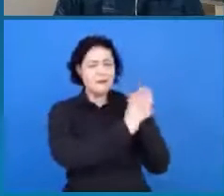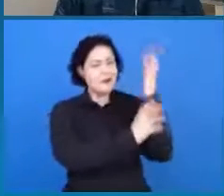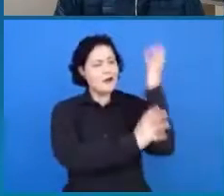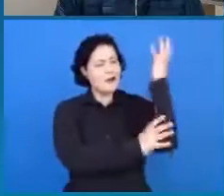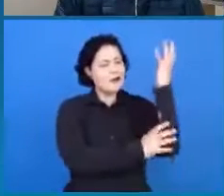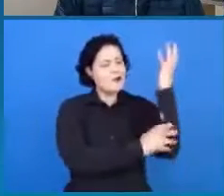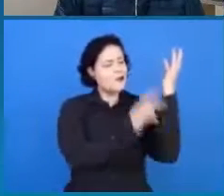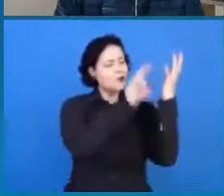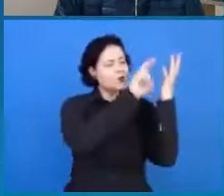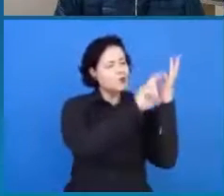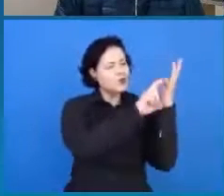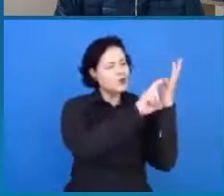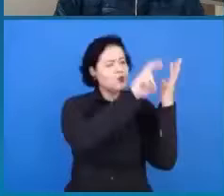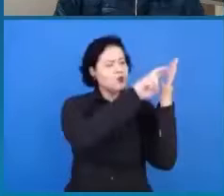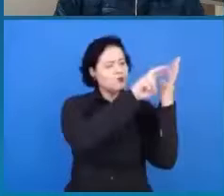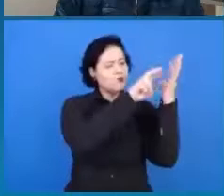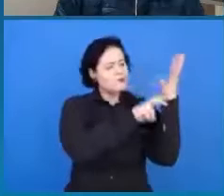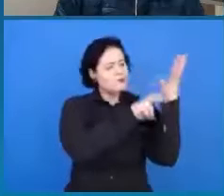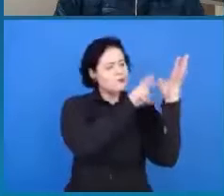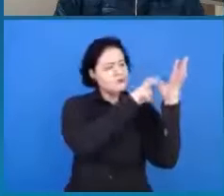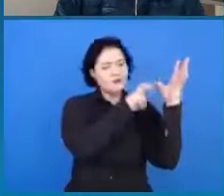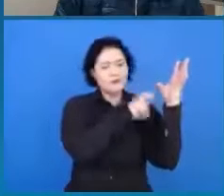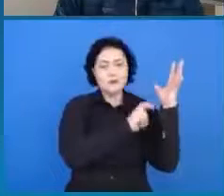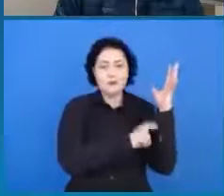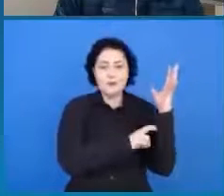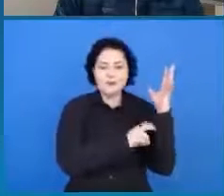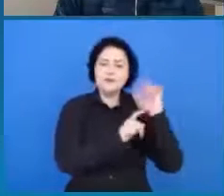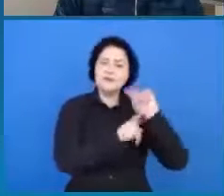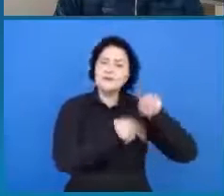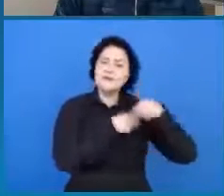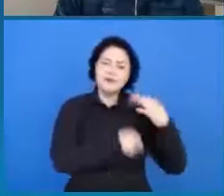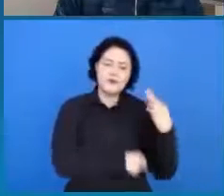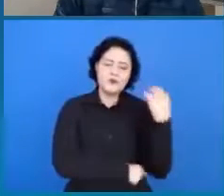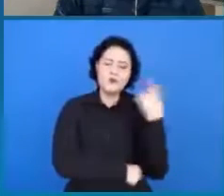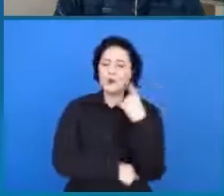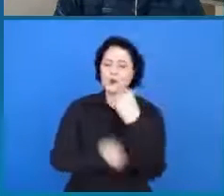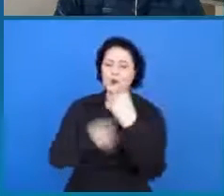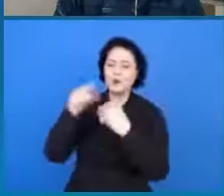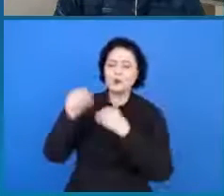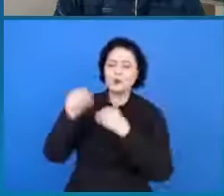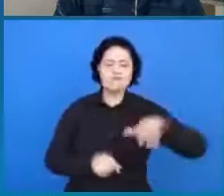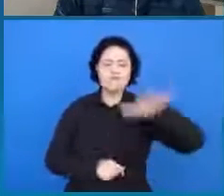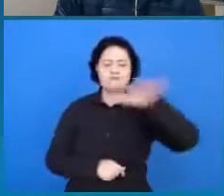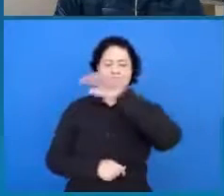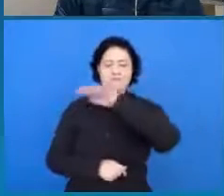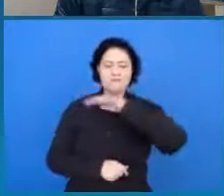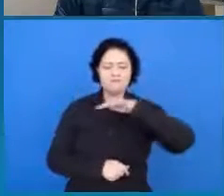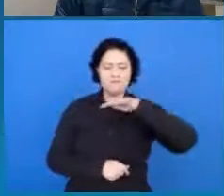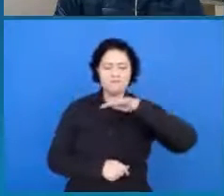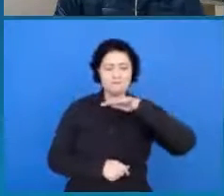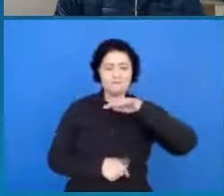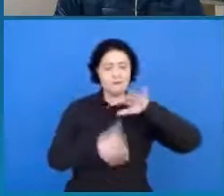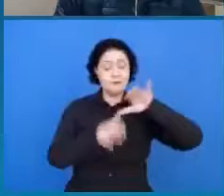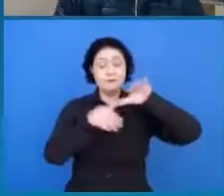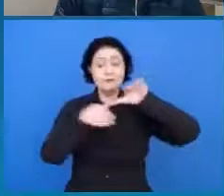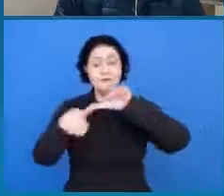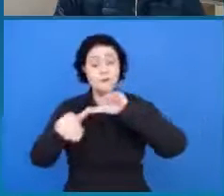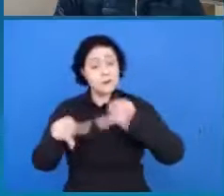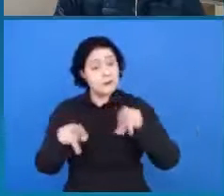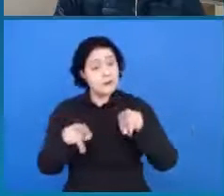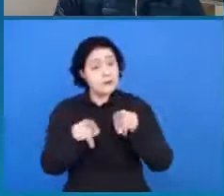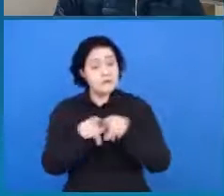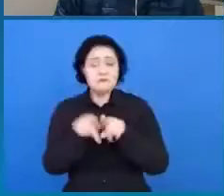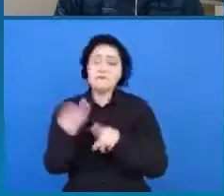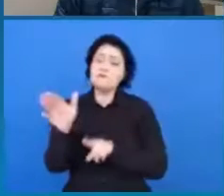Aconchego Verdejante antes de seguir suas jornadas pelo espaço sem fim e assim poderíamos